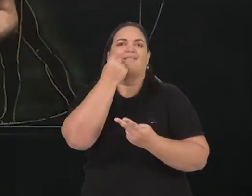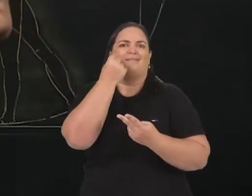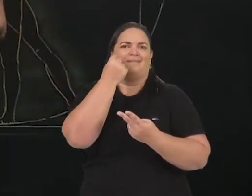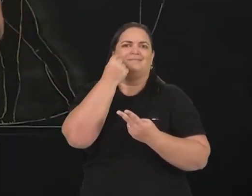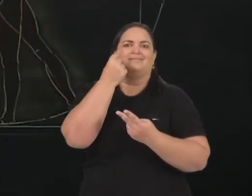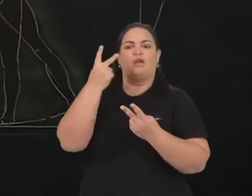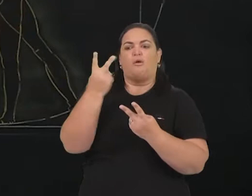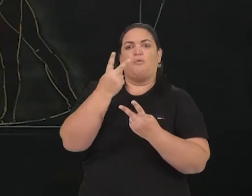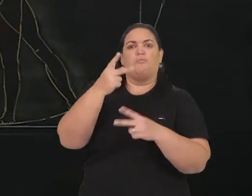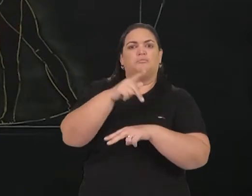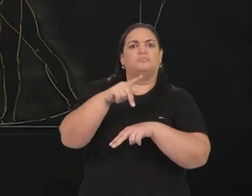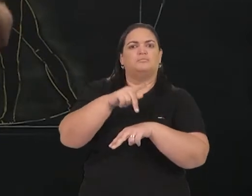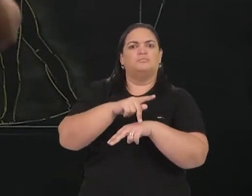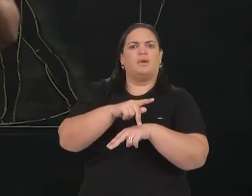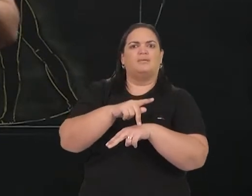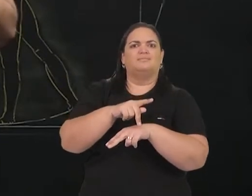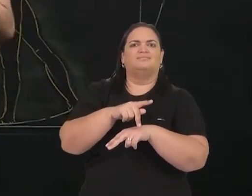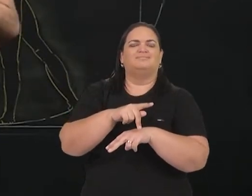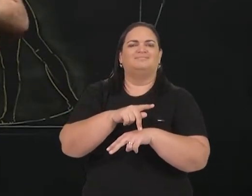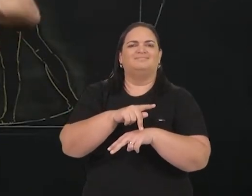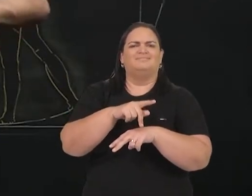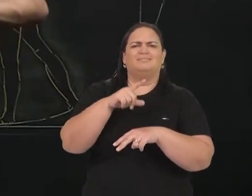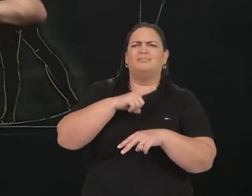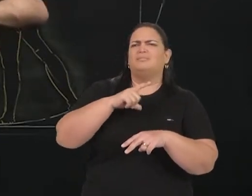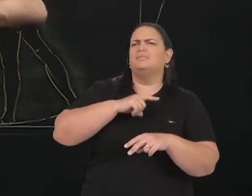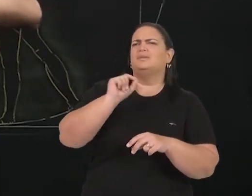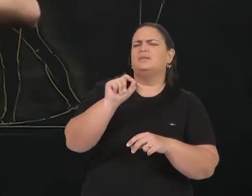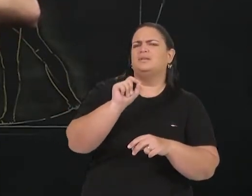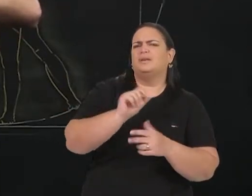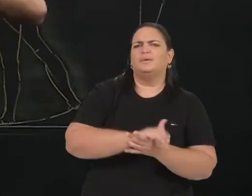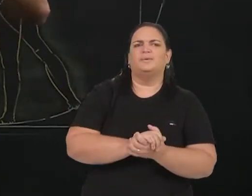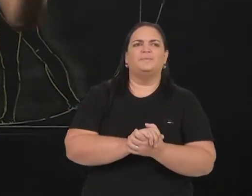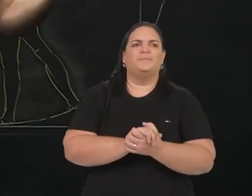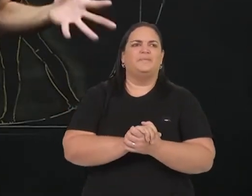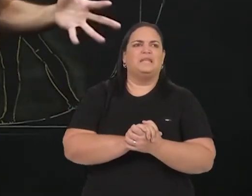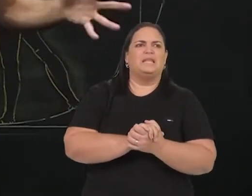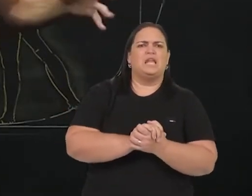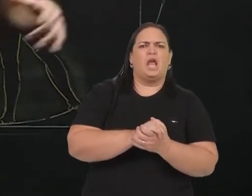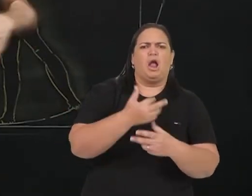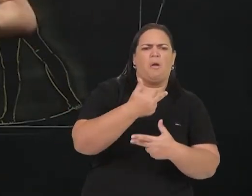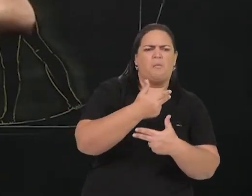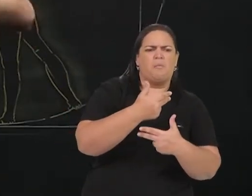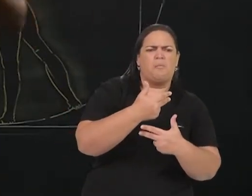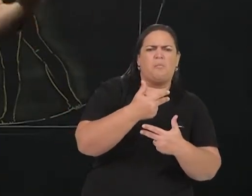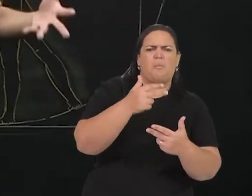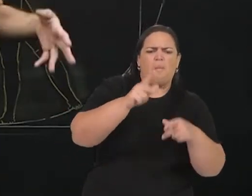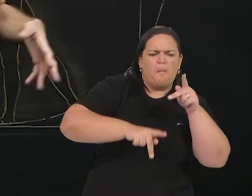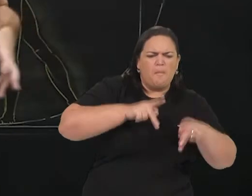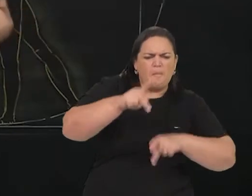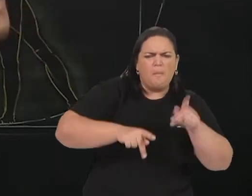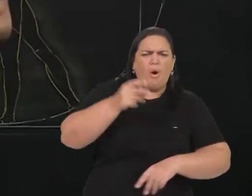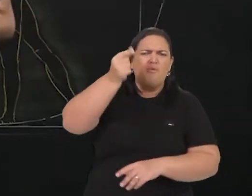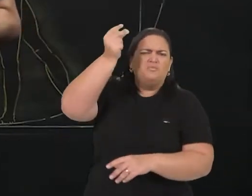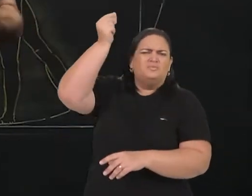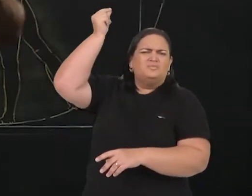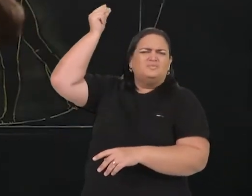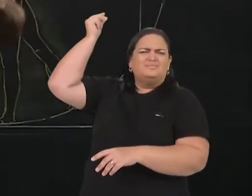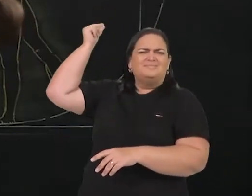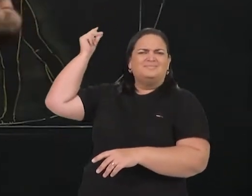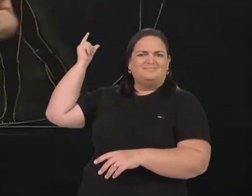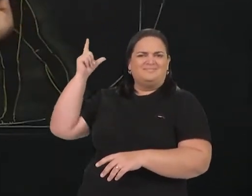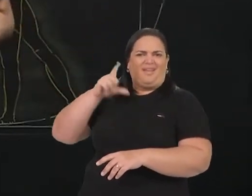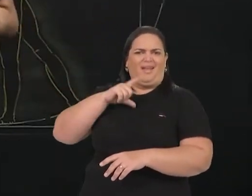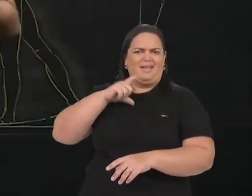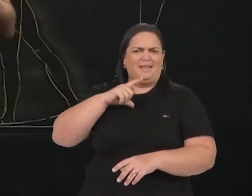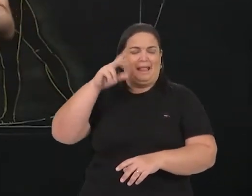clássica. Isso é interessante para você notar que tem uma seleção, ou seja, entre várias antiguidades possíveis, vários povos que existiram na